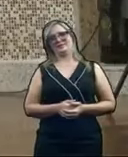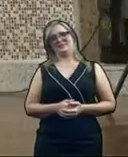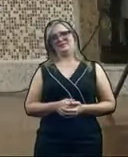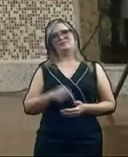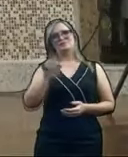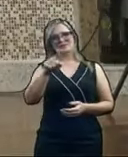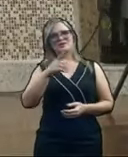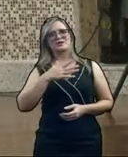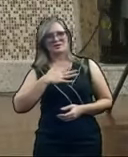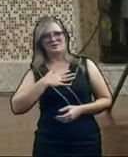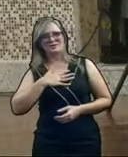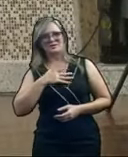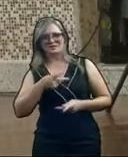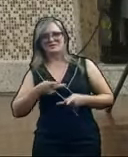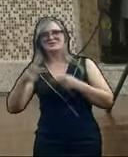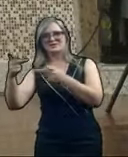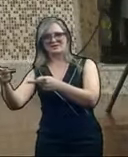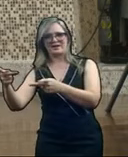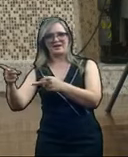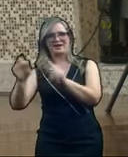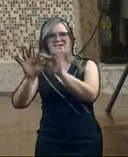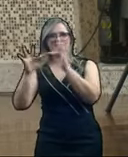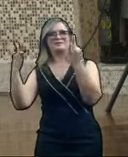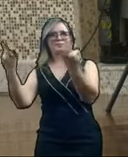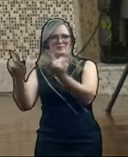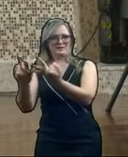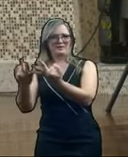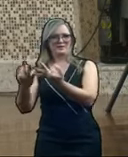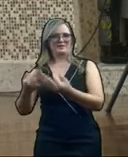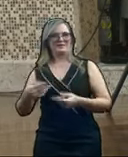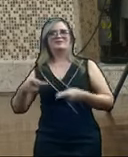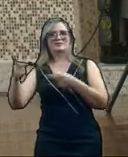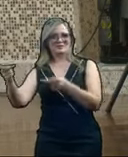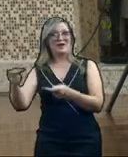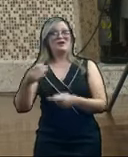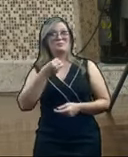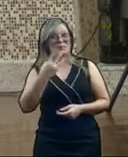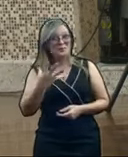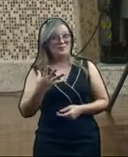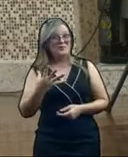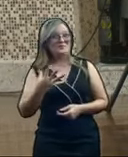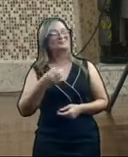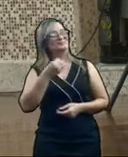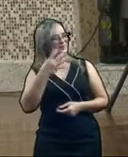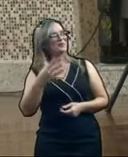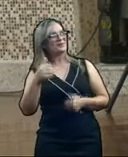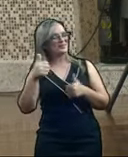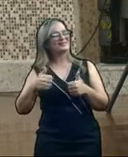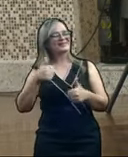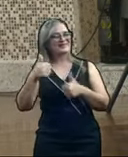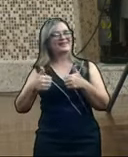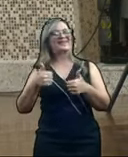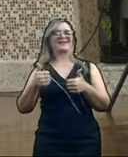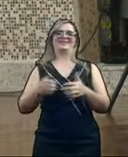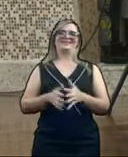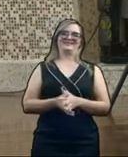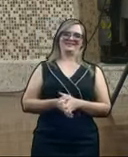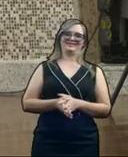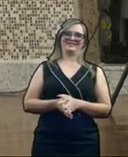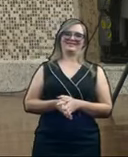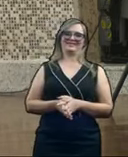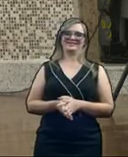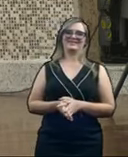né Sem Compromisso ela é muito boa e é muito bom né você viajar aqui pobre não